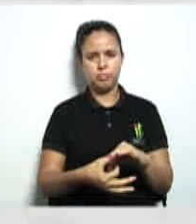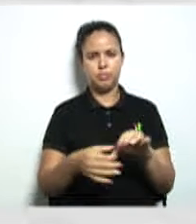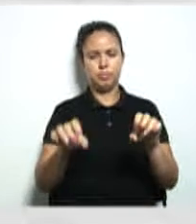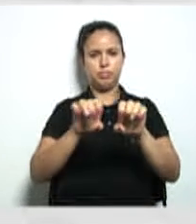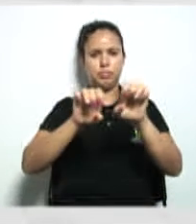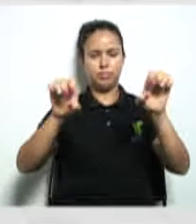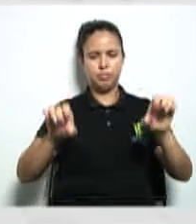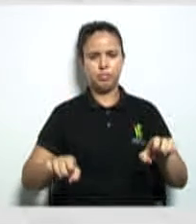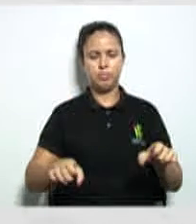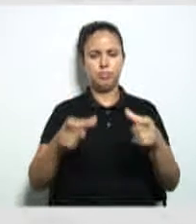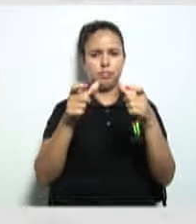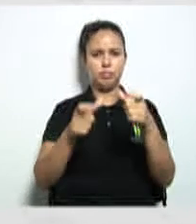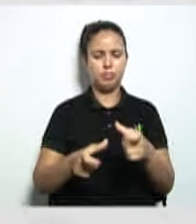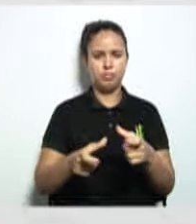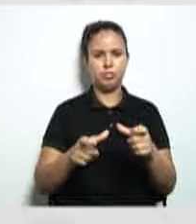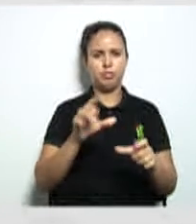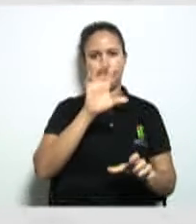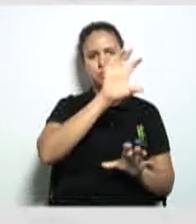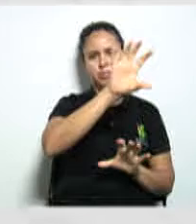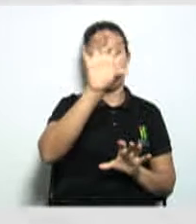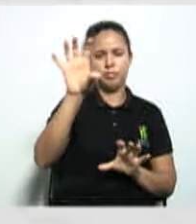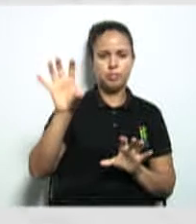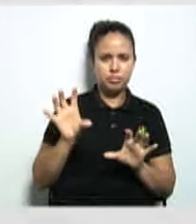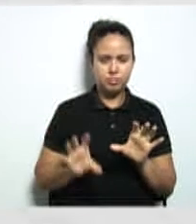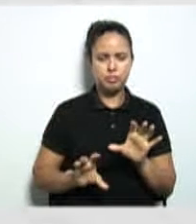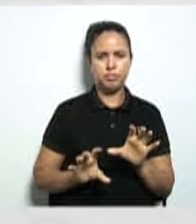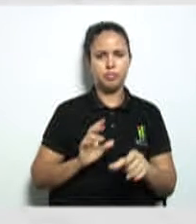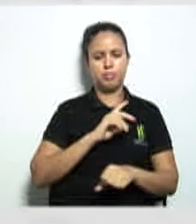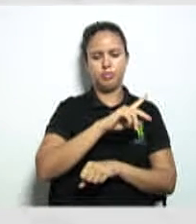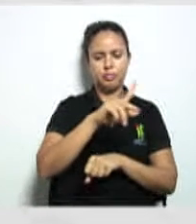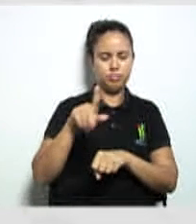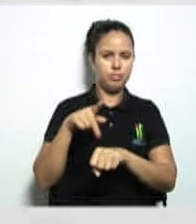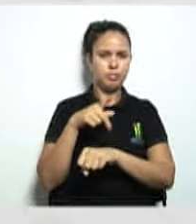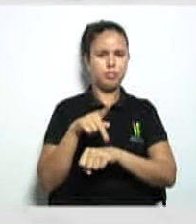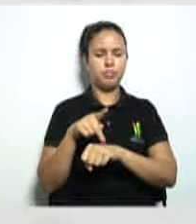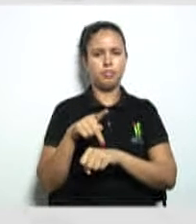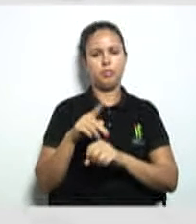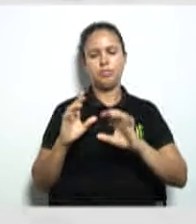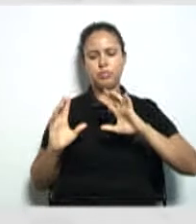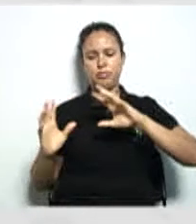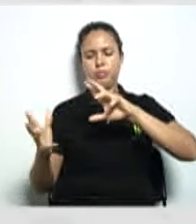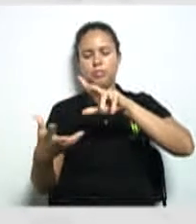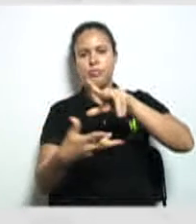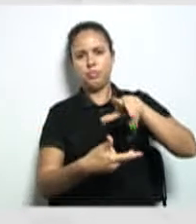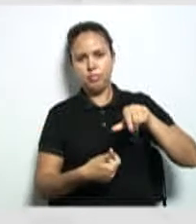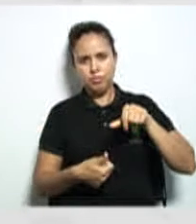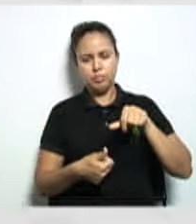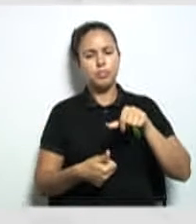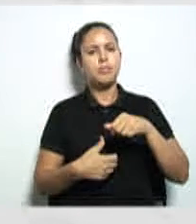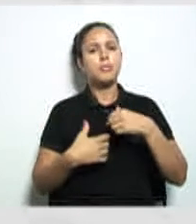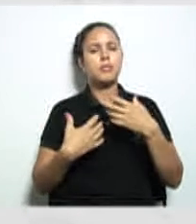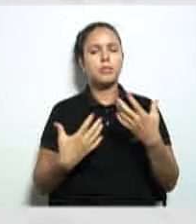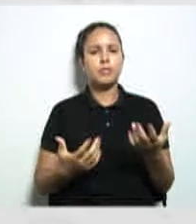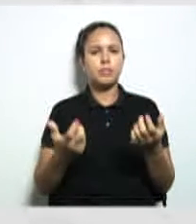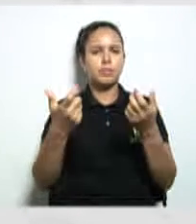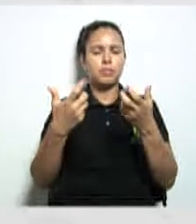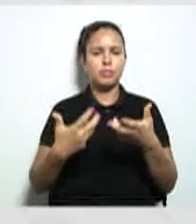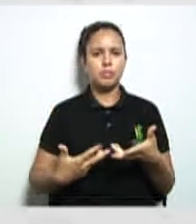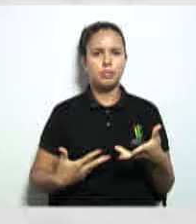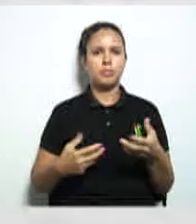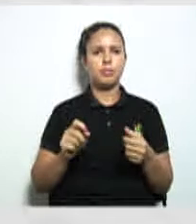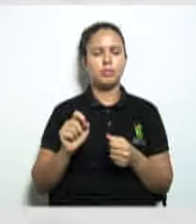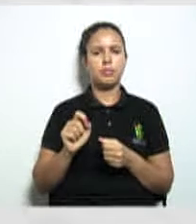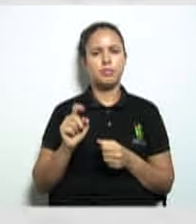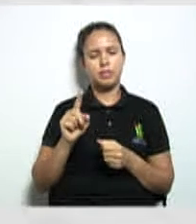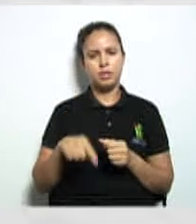locais, regionais, nacionais e internacionais. Aqui ele está falando sobre